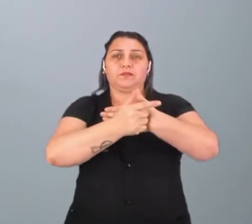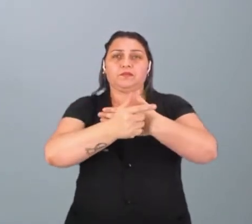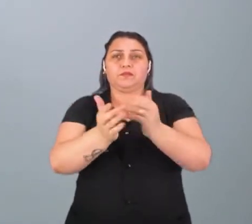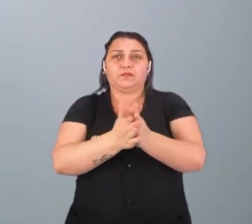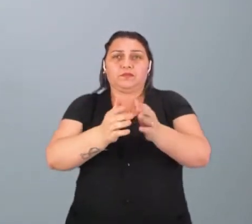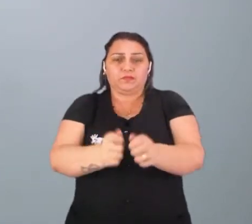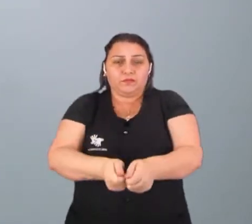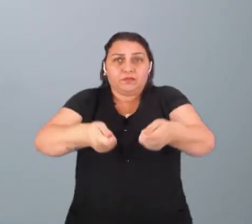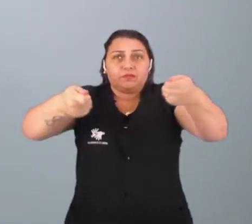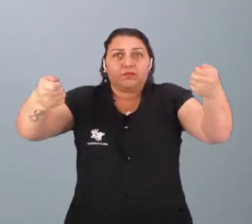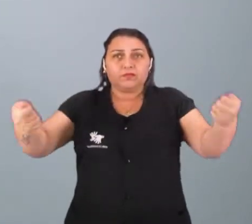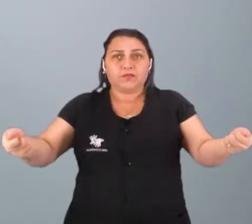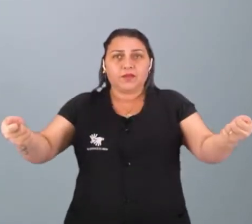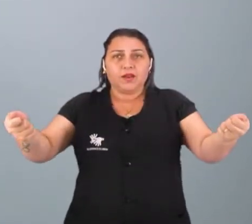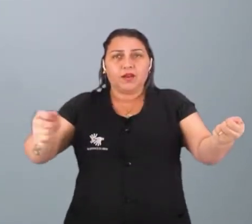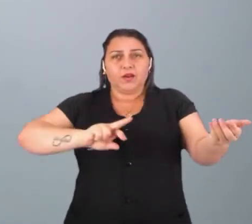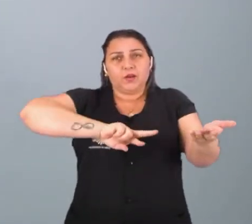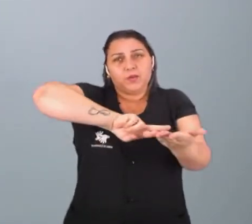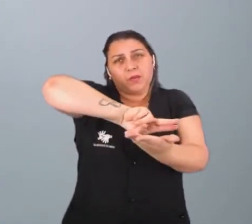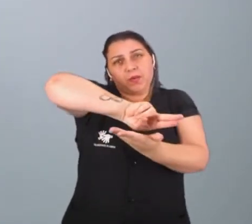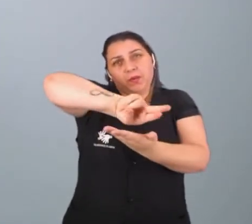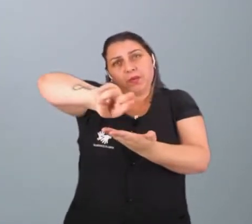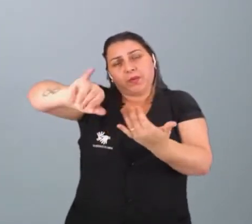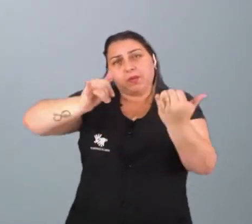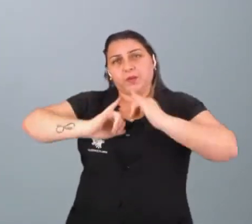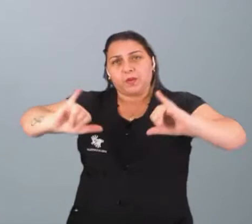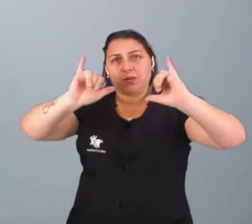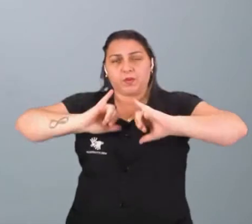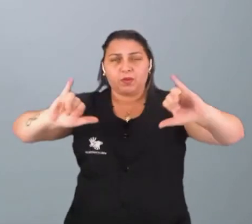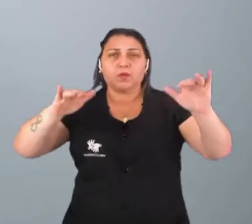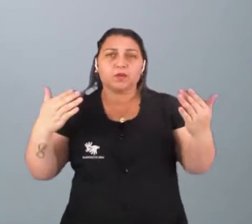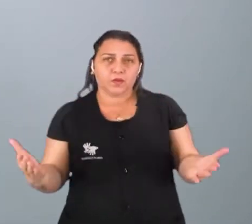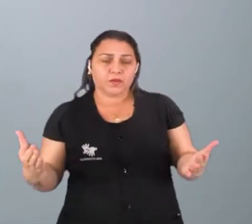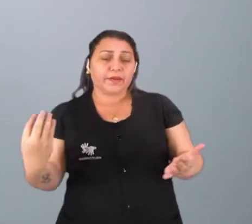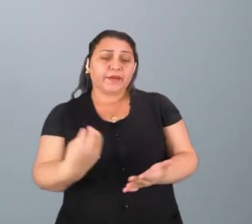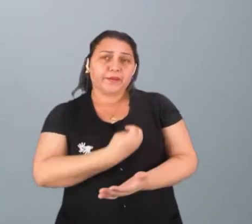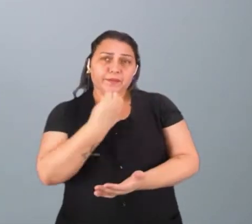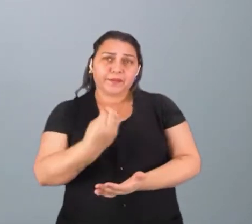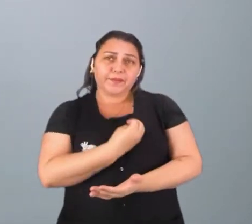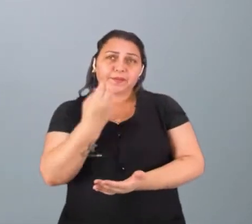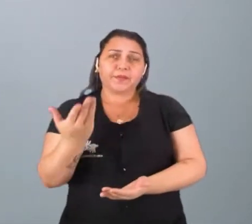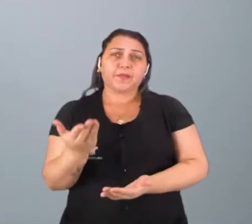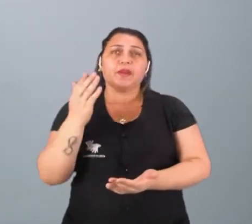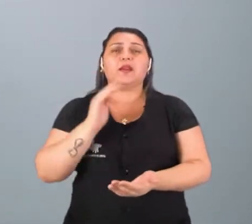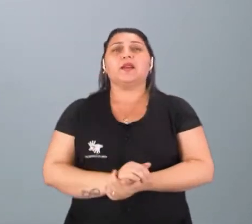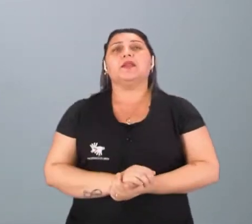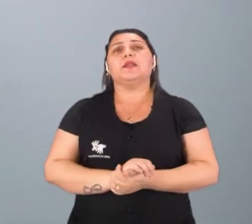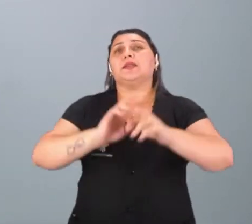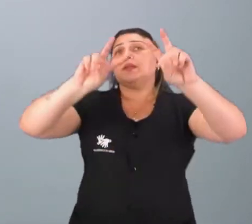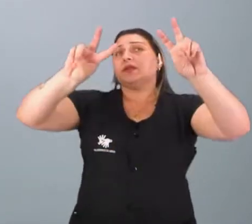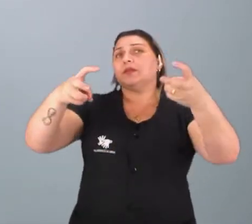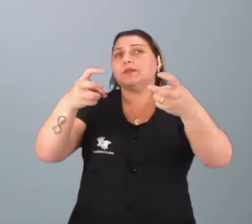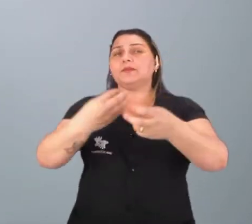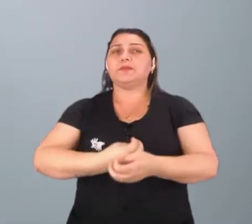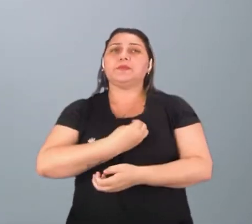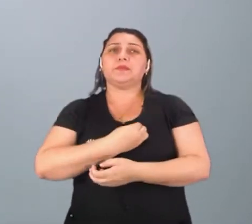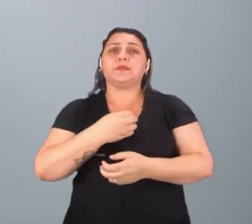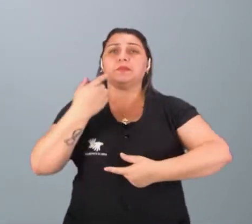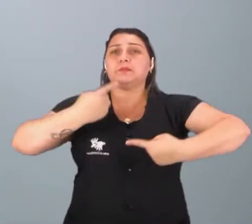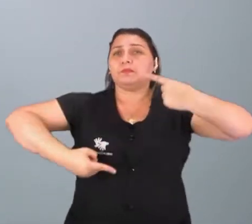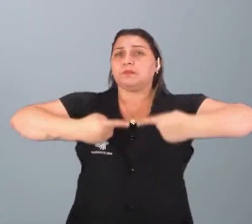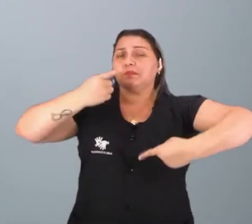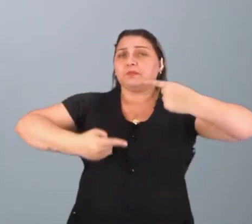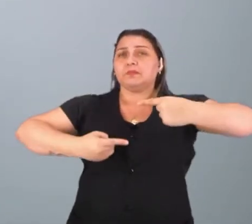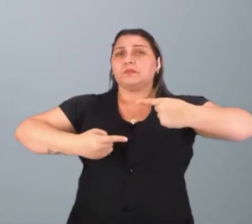que trazem diversas notícias sobre diversos aspectos e âmbitos da vida é temas da vida